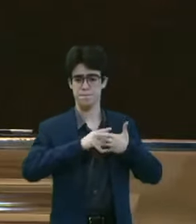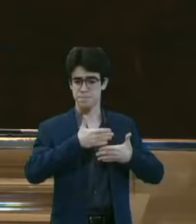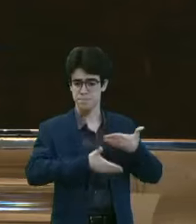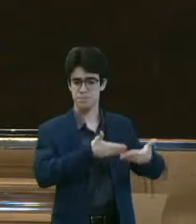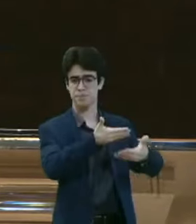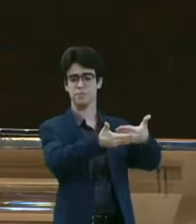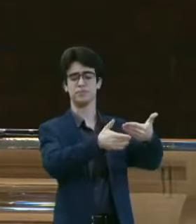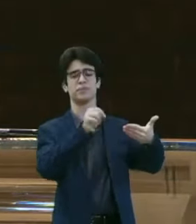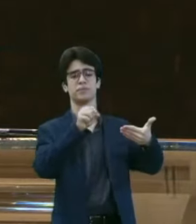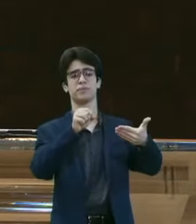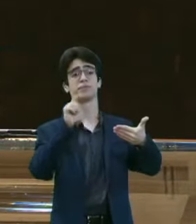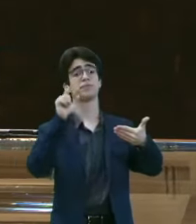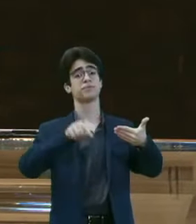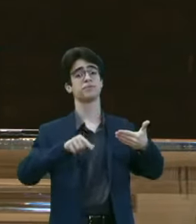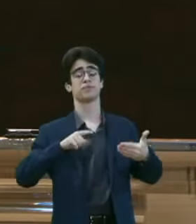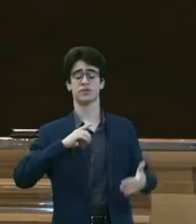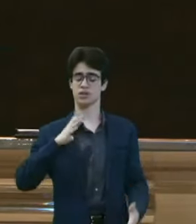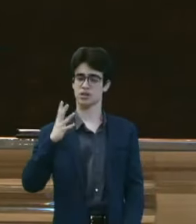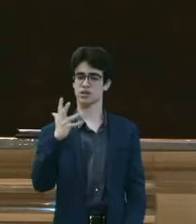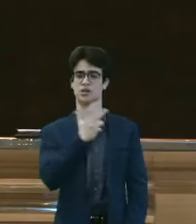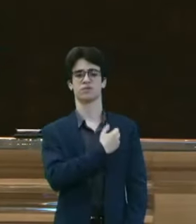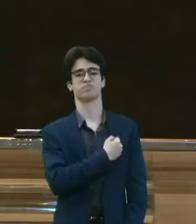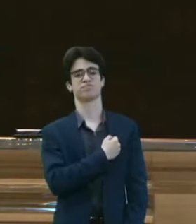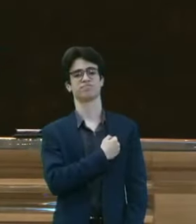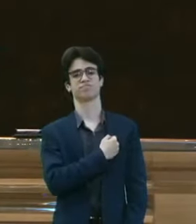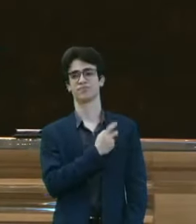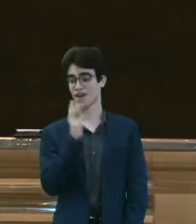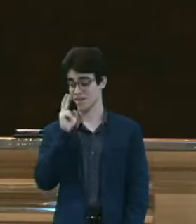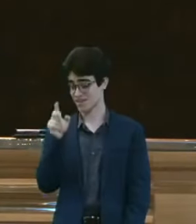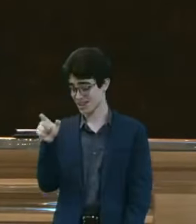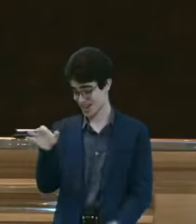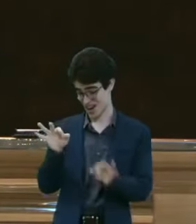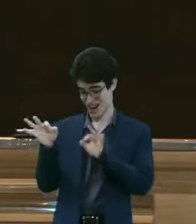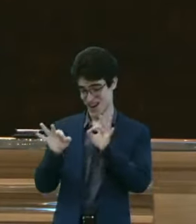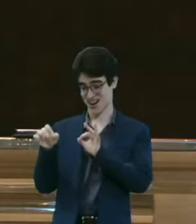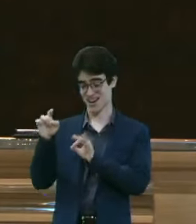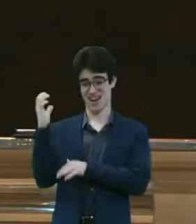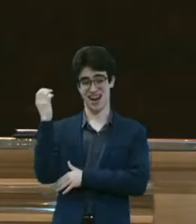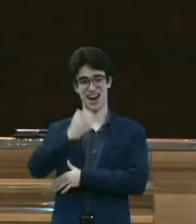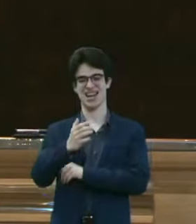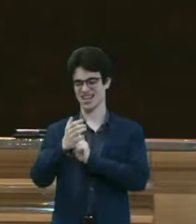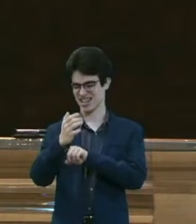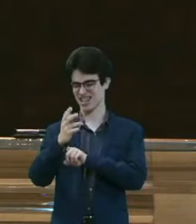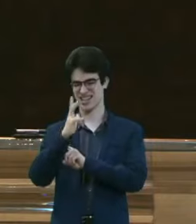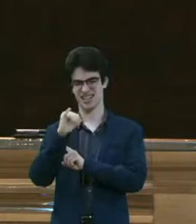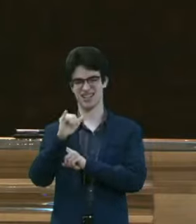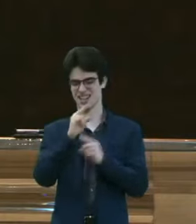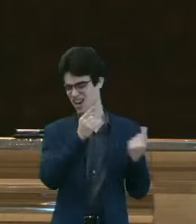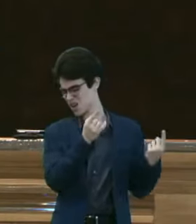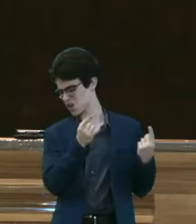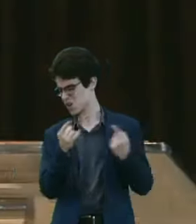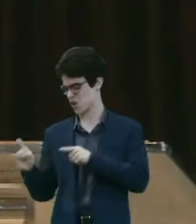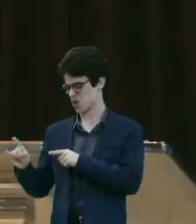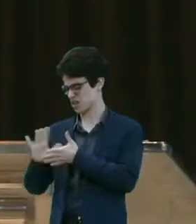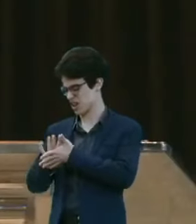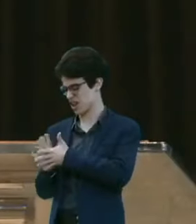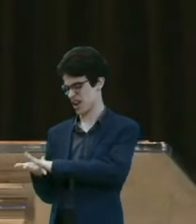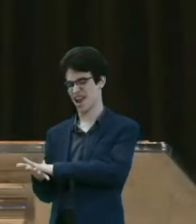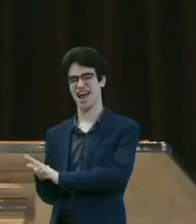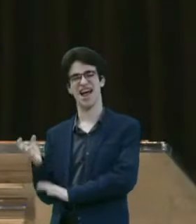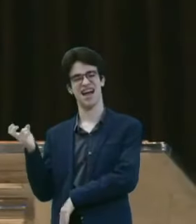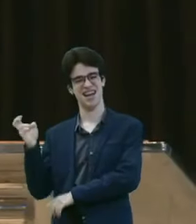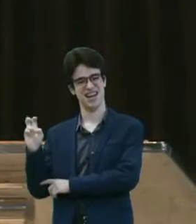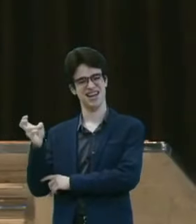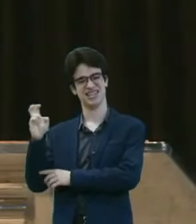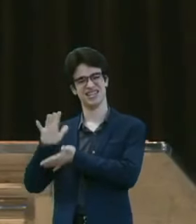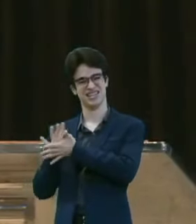resgataria. Ela projeta isso no menino, em Caim. Ele é a lança que vai esmagar a cabeça da serpente.